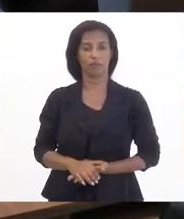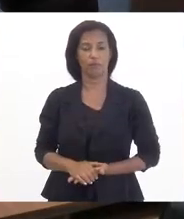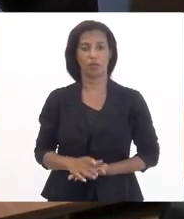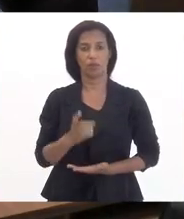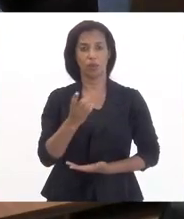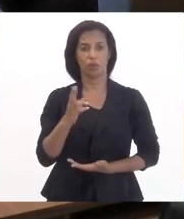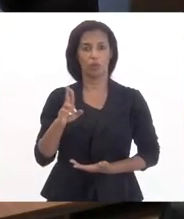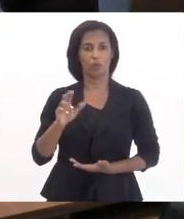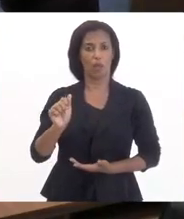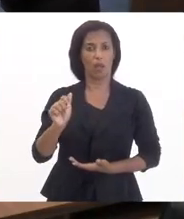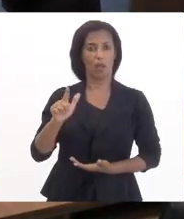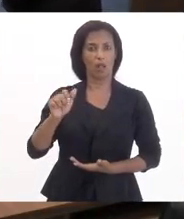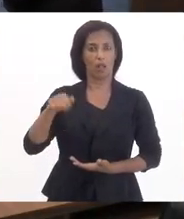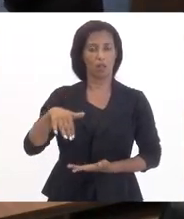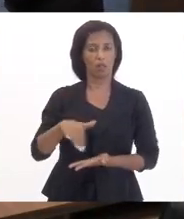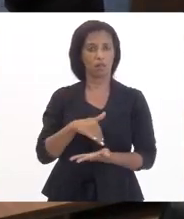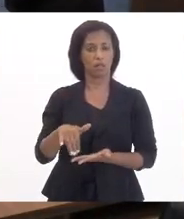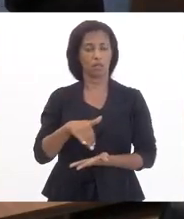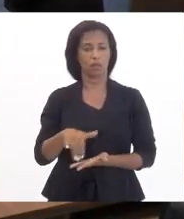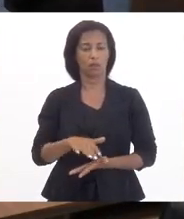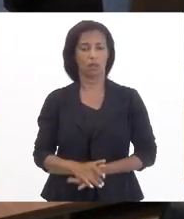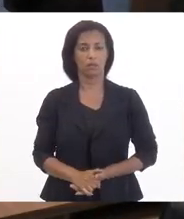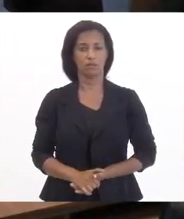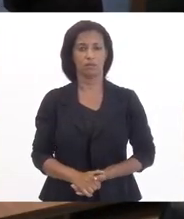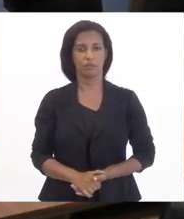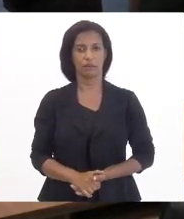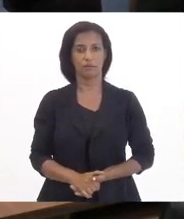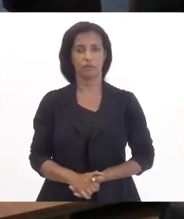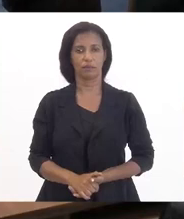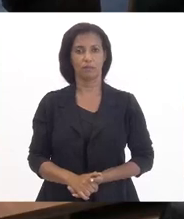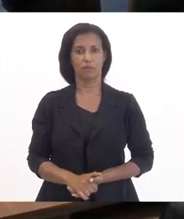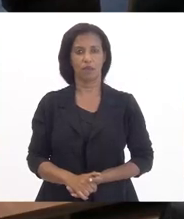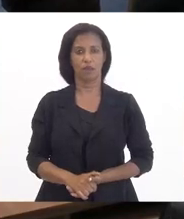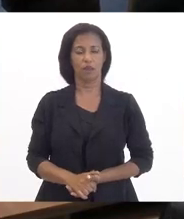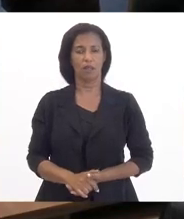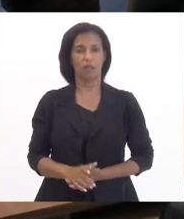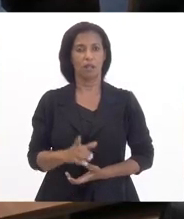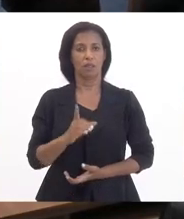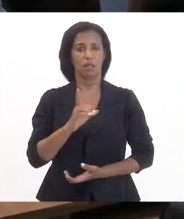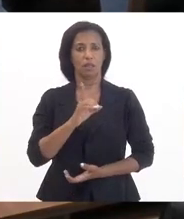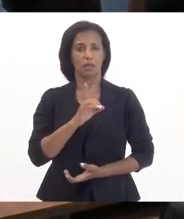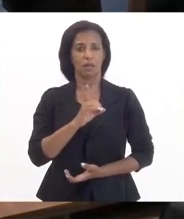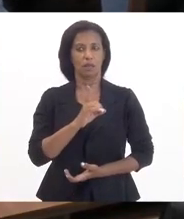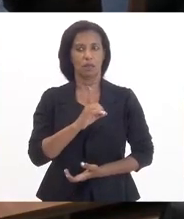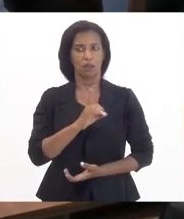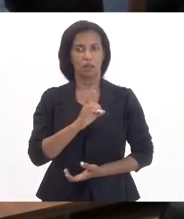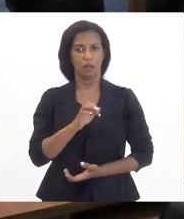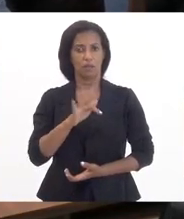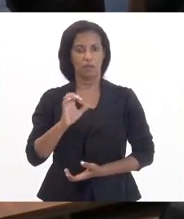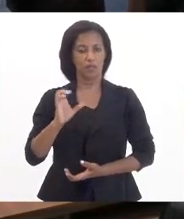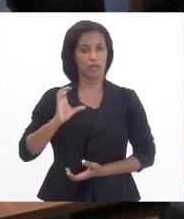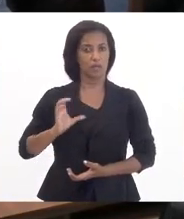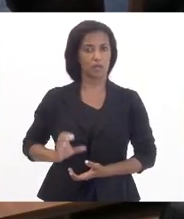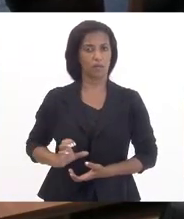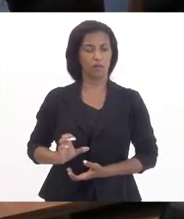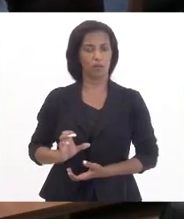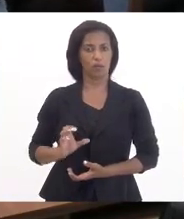Dr. Alain, o secretário de Defesa Civil, comandante do Bombeiro,